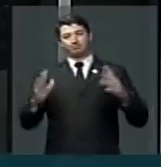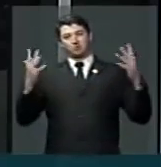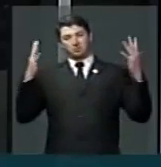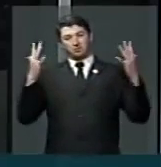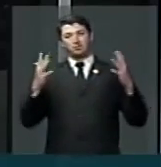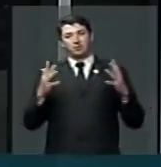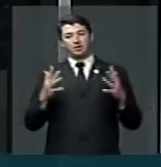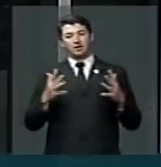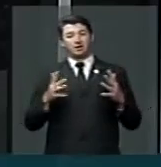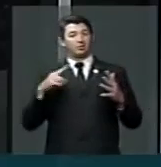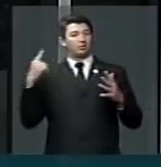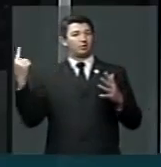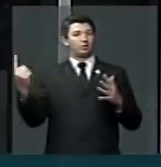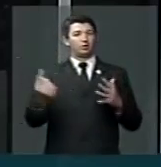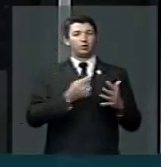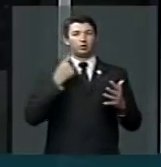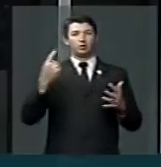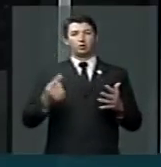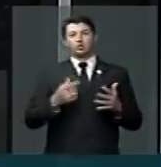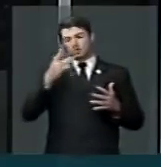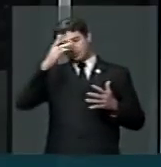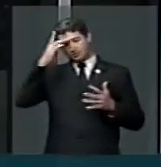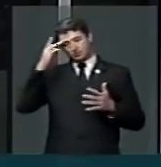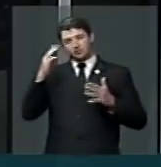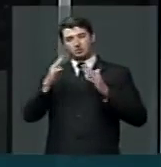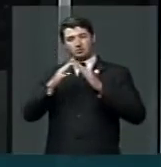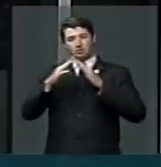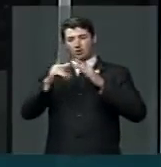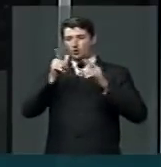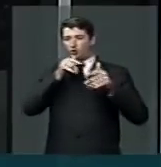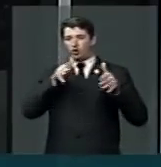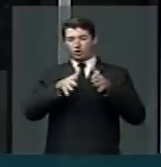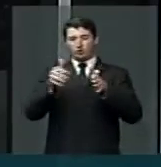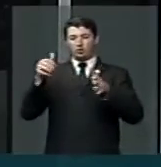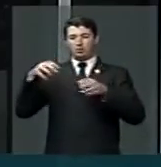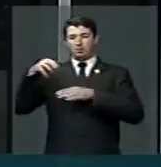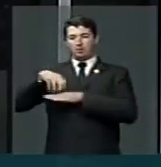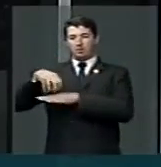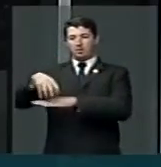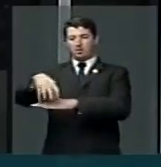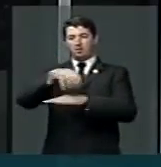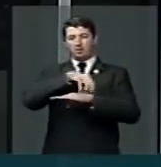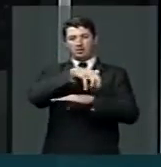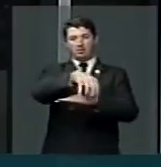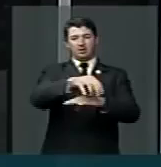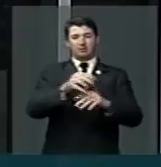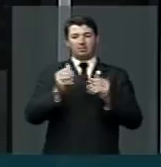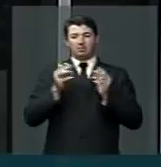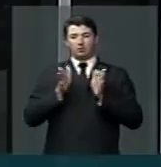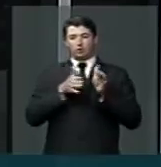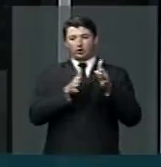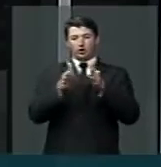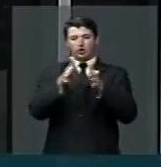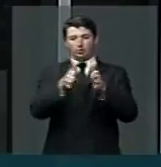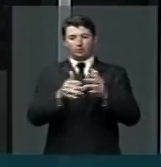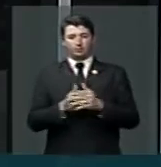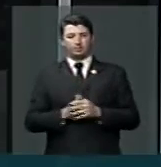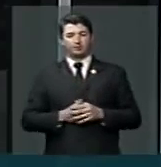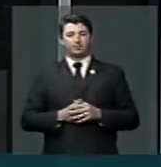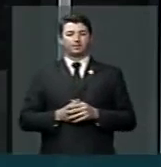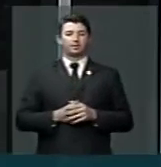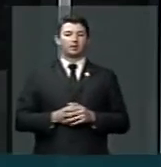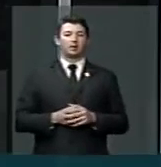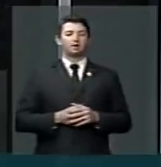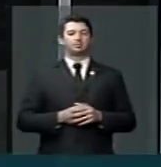celebrada por todos os barranqueiros, todos os vaporzeiros na nossa região ali do Médio São